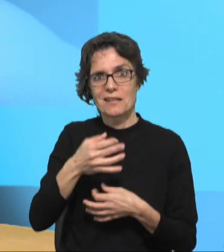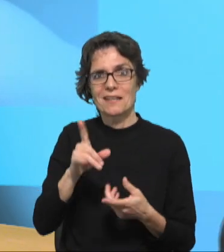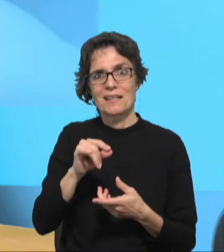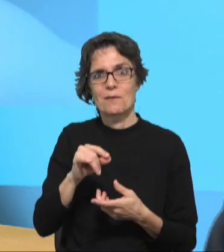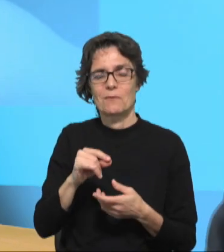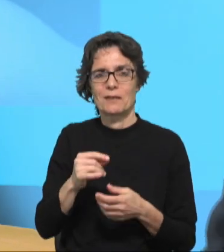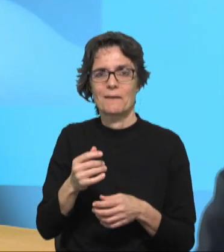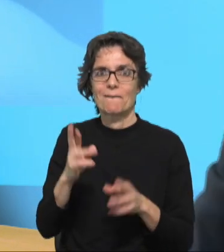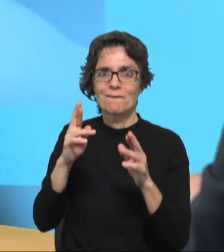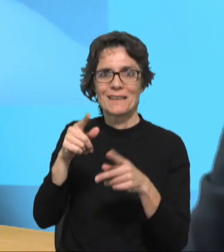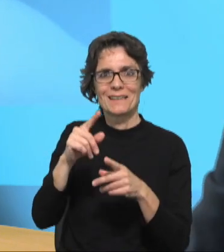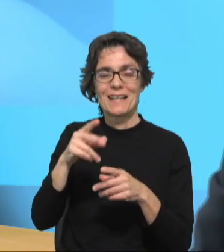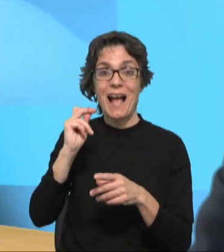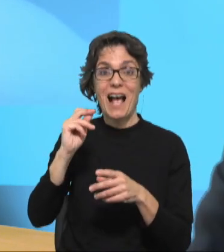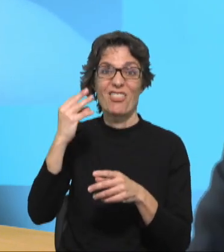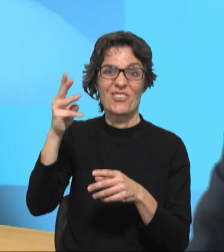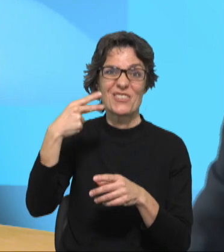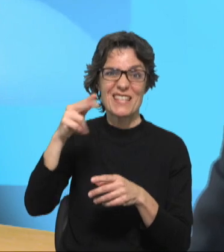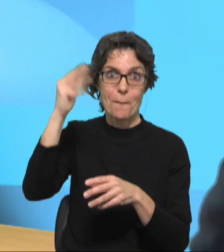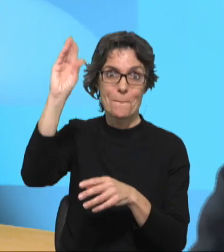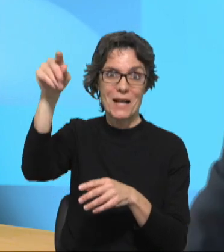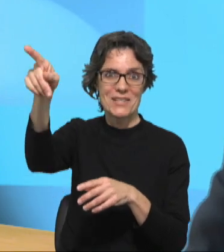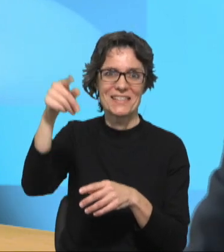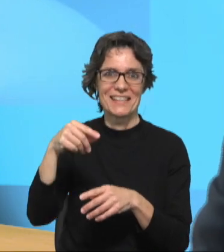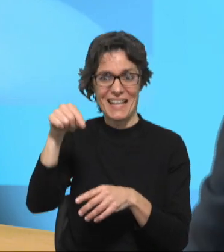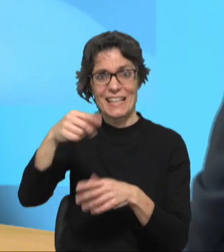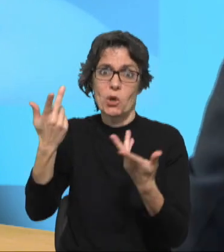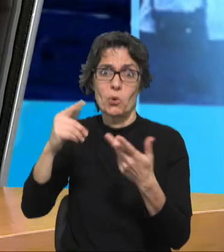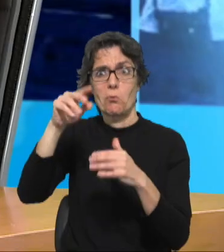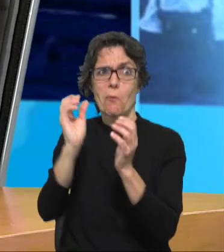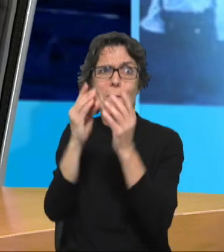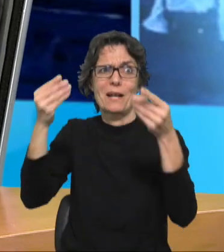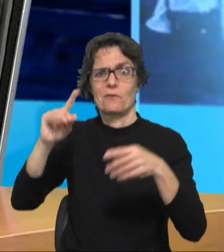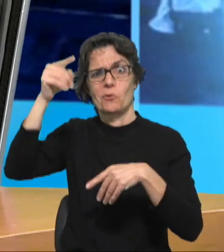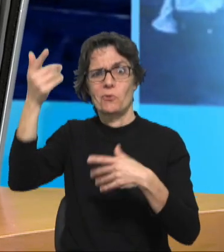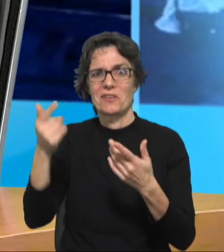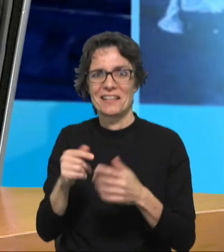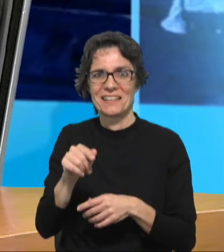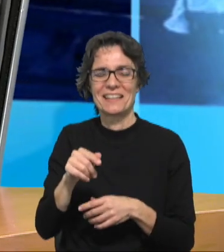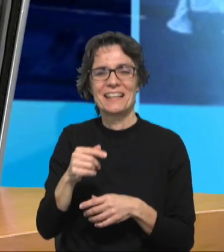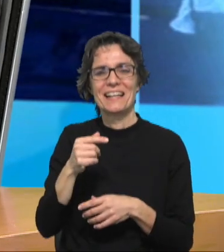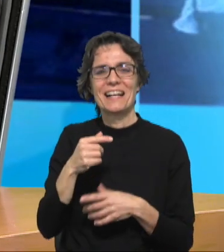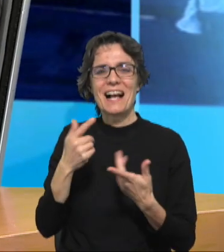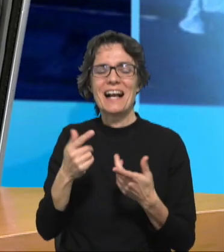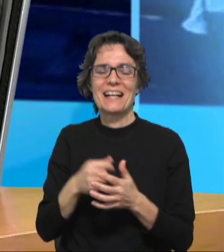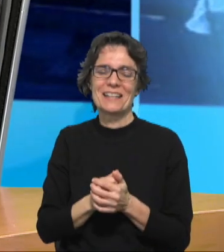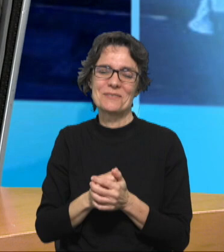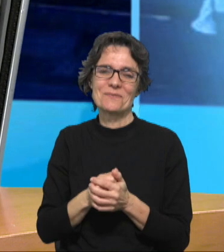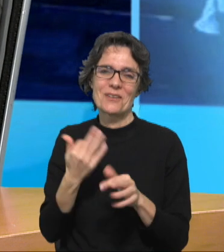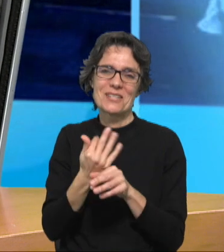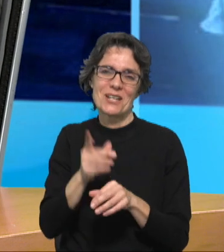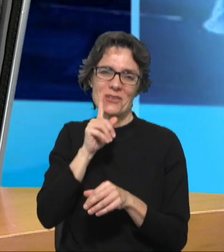a 100 anos outros aqui estarão, aqui ou em qualquer outra plataforma, a falar dos 200 anos da defesa. Vamos acreditar muito